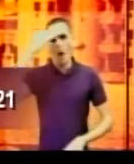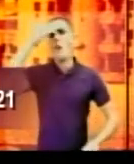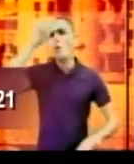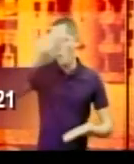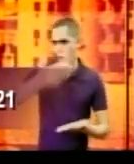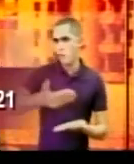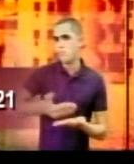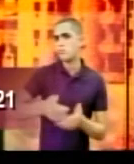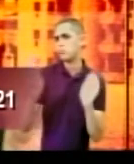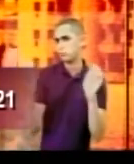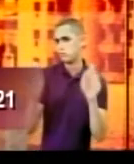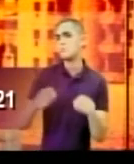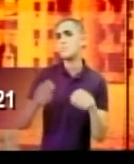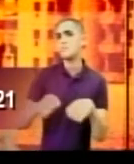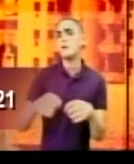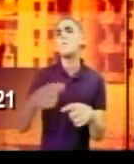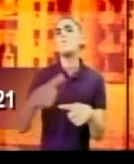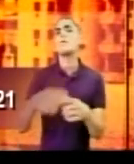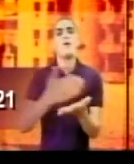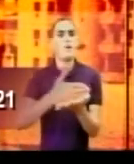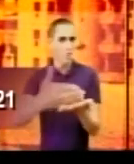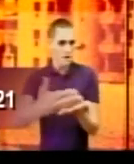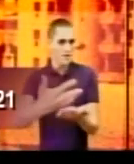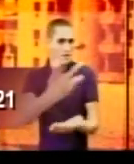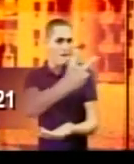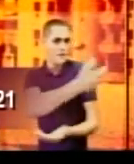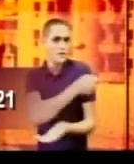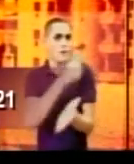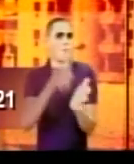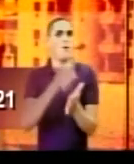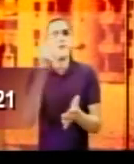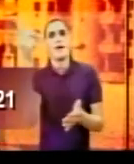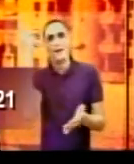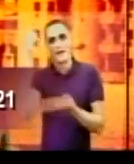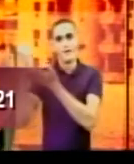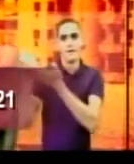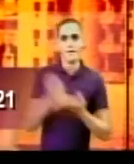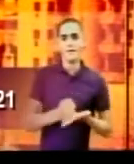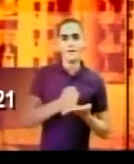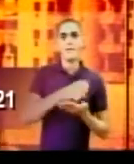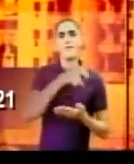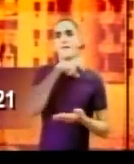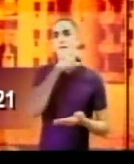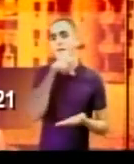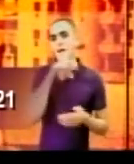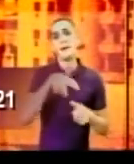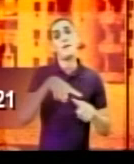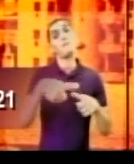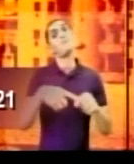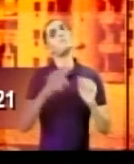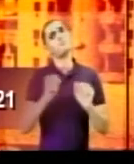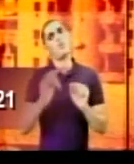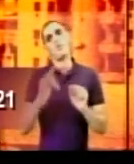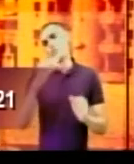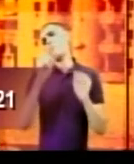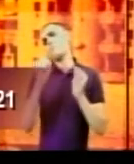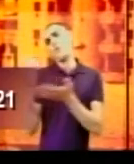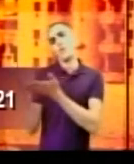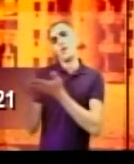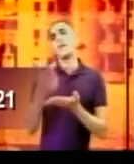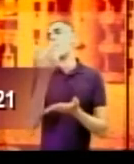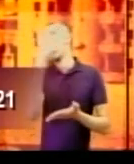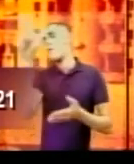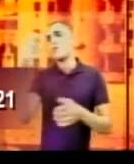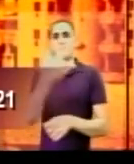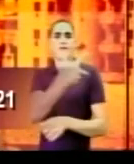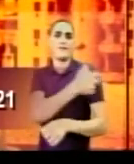nessa possibilidade, porque foi essa que nós recebemos. Podemos, obviamente, vir a receber Oxford, mas aquela pessoa que recebeu a